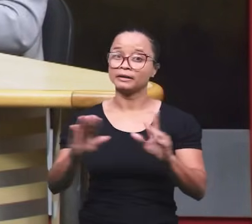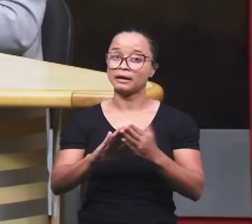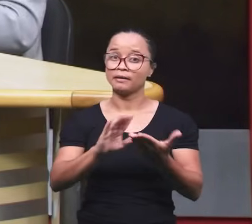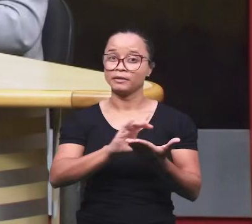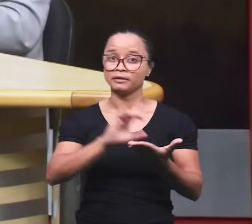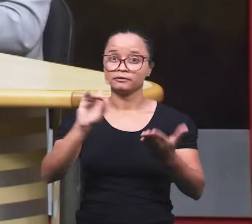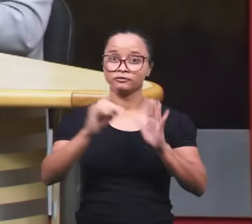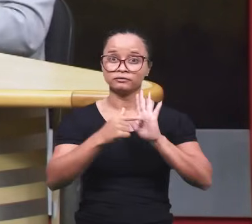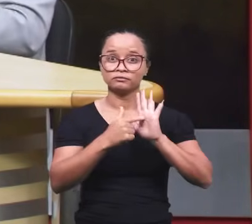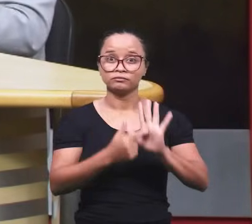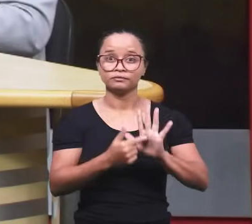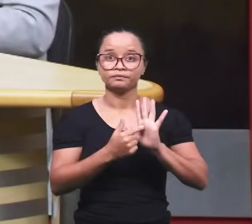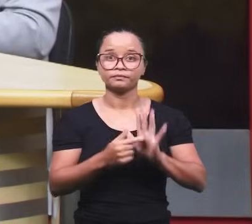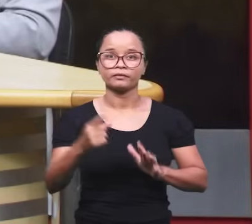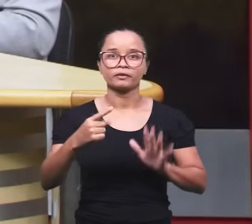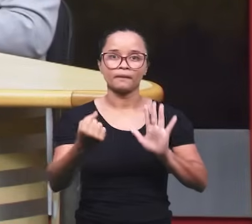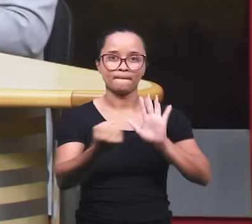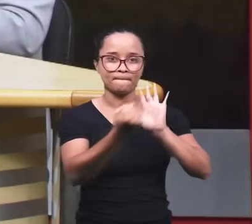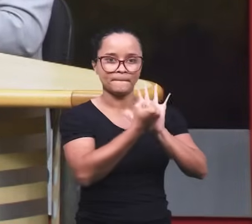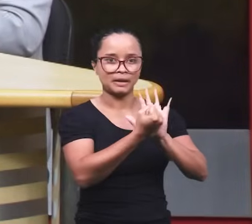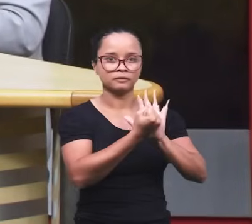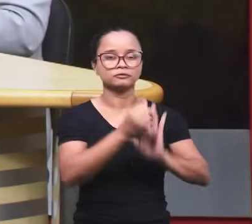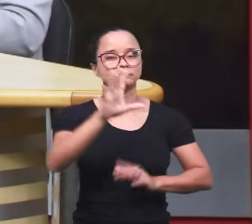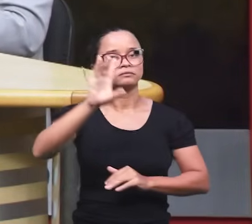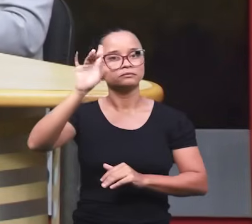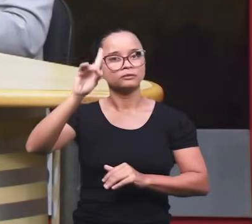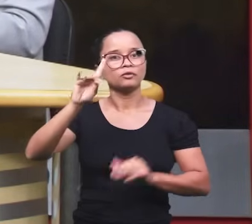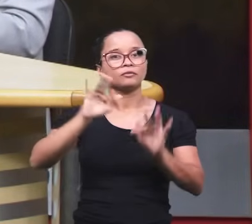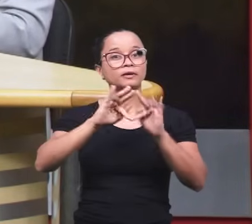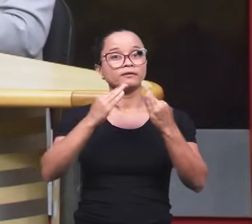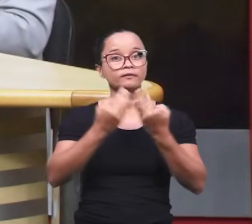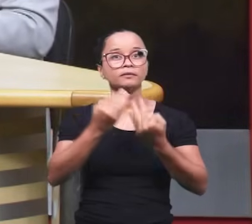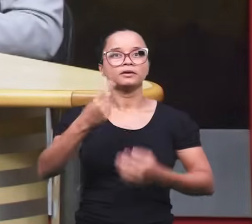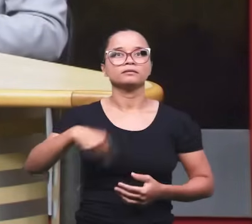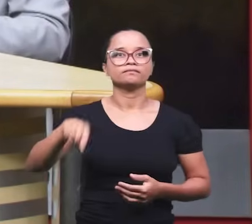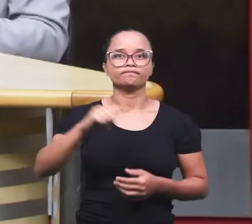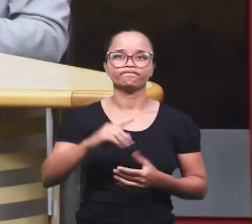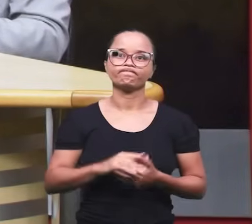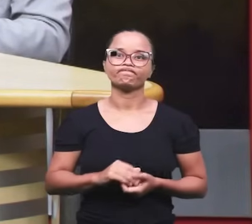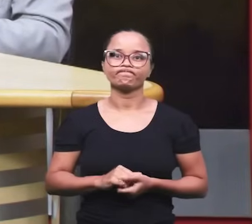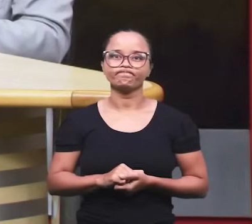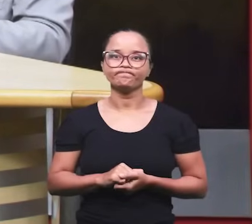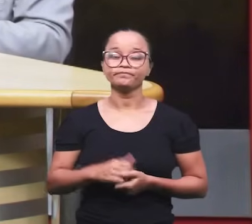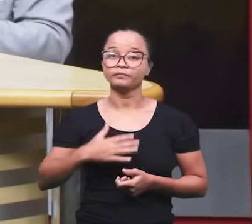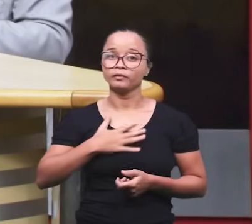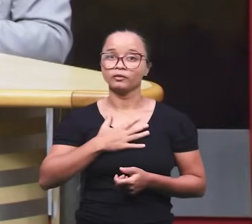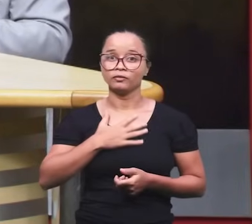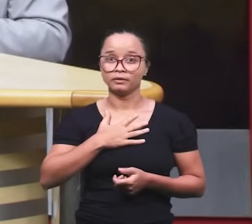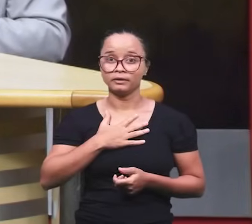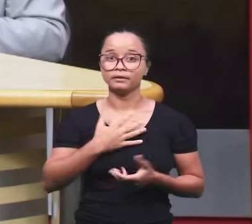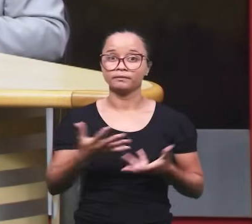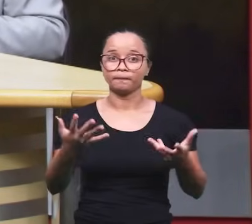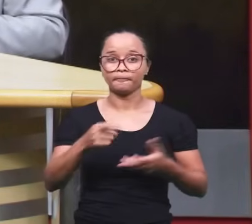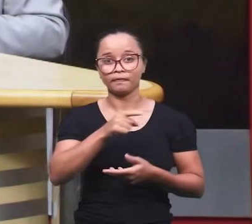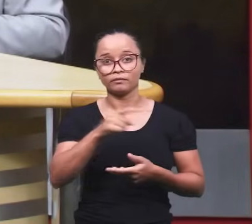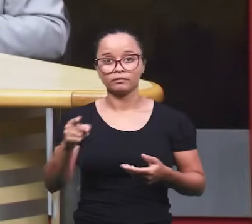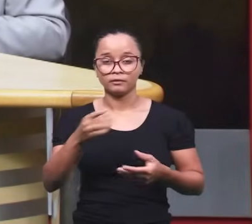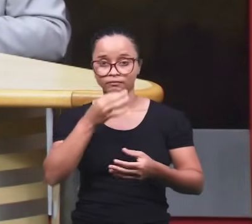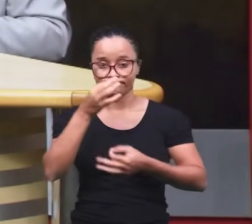exatamente Quais são os Marcos de Deus para a nossa família eu queria que vocês comentassem